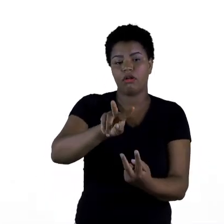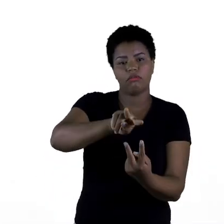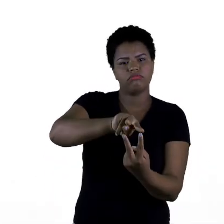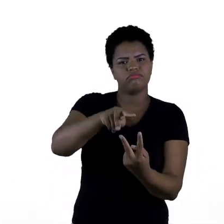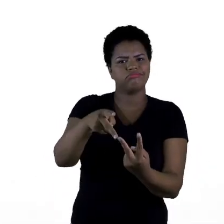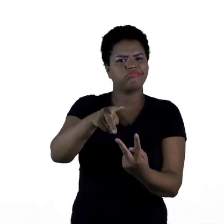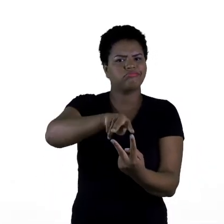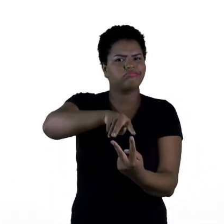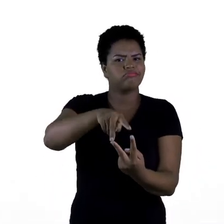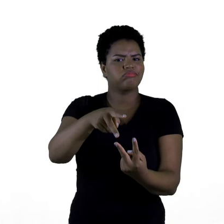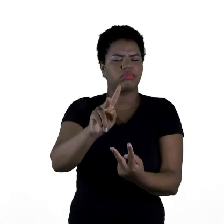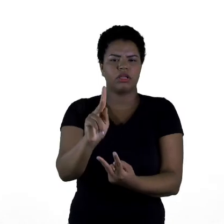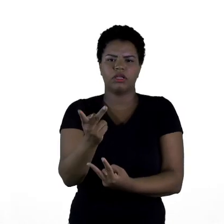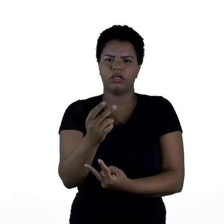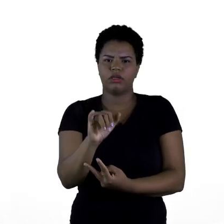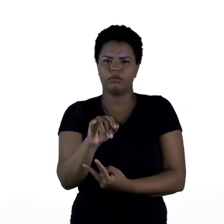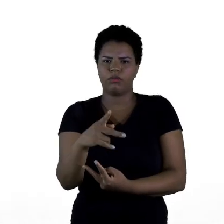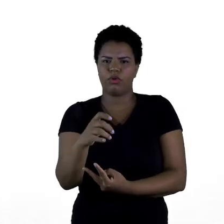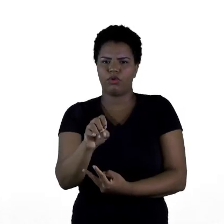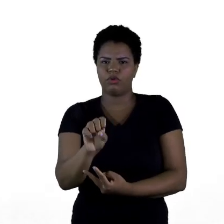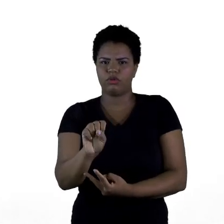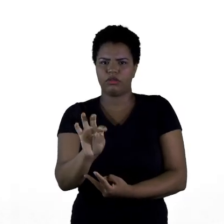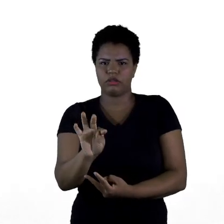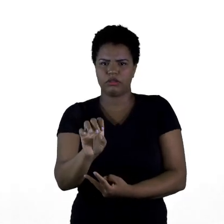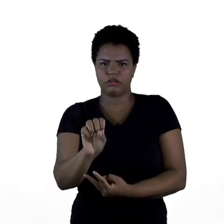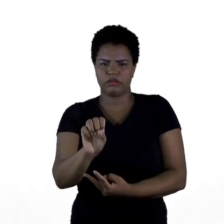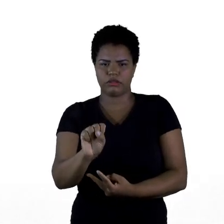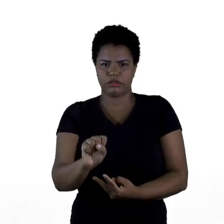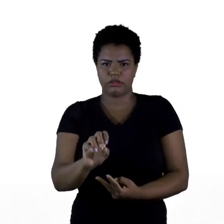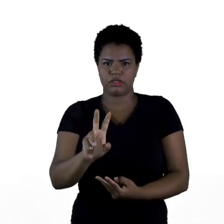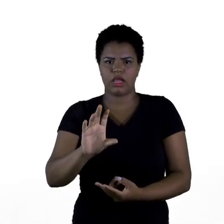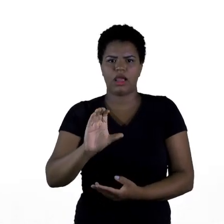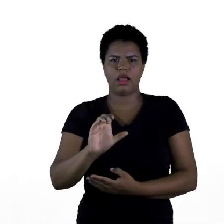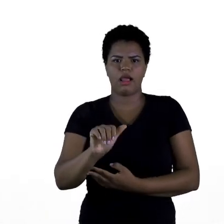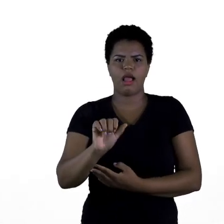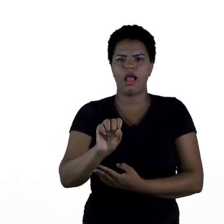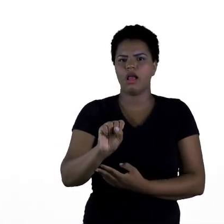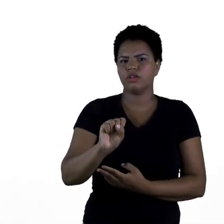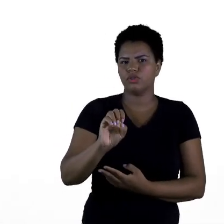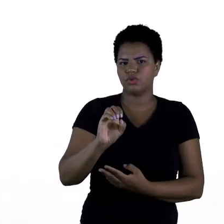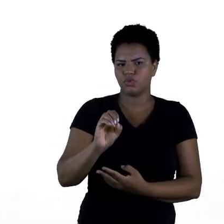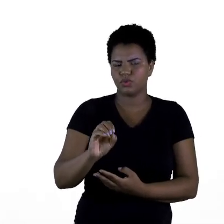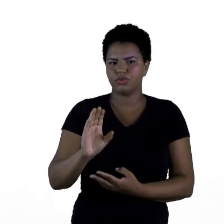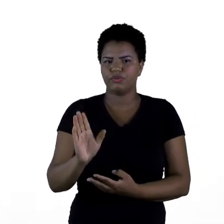hipóteses. Quais são elas? Caso, contanto,